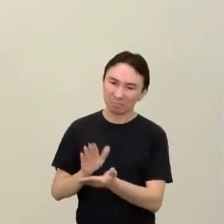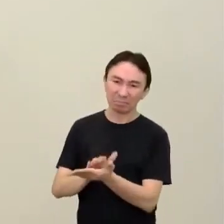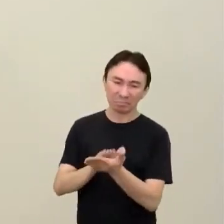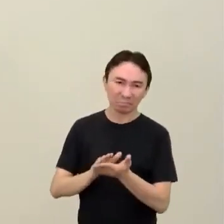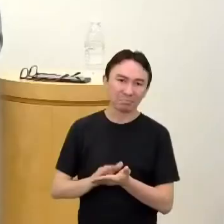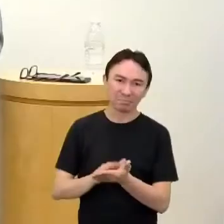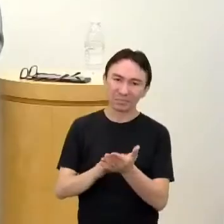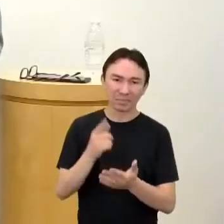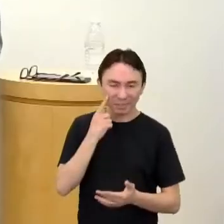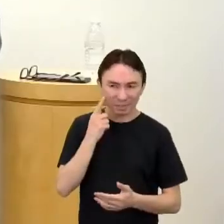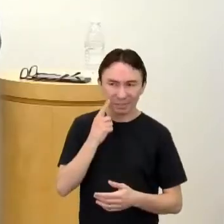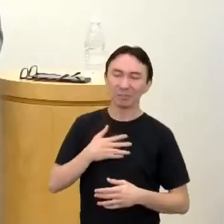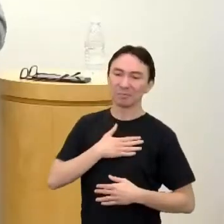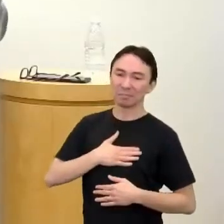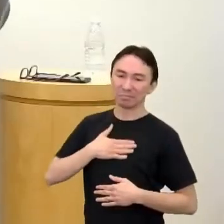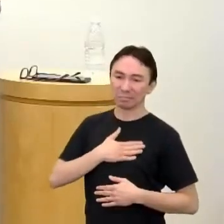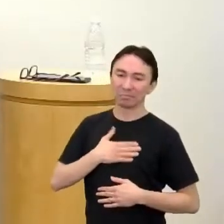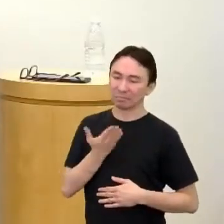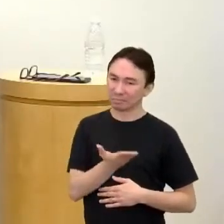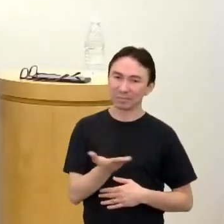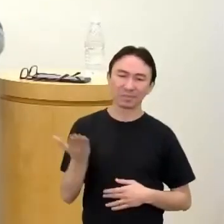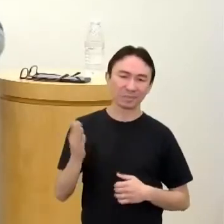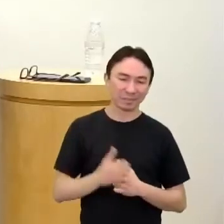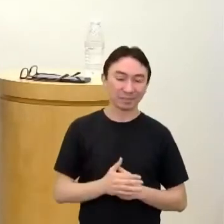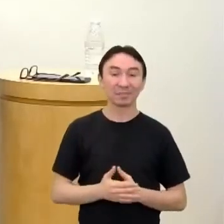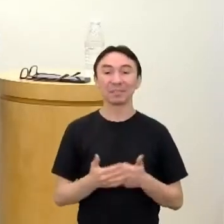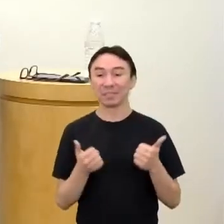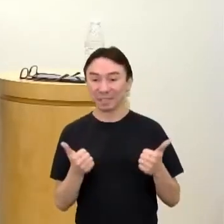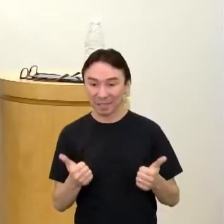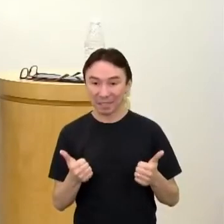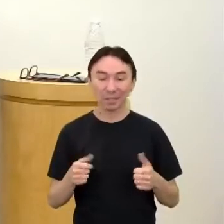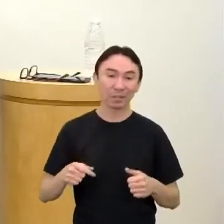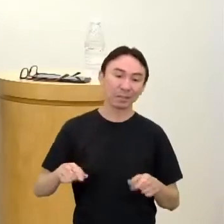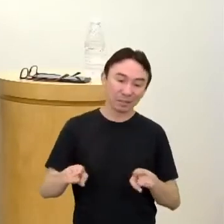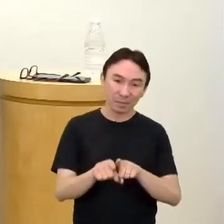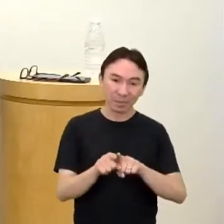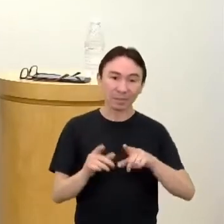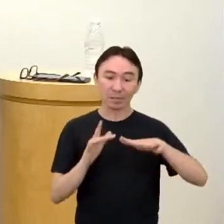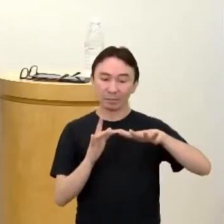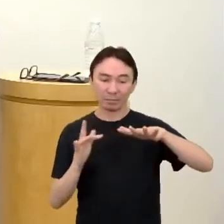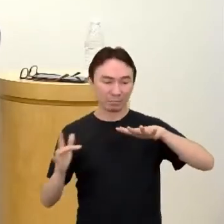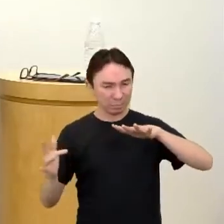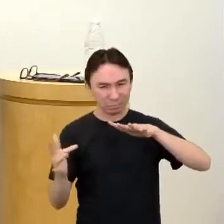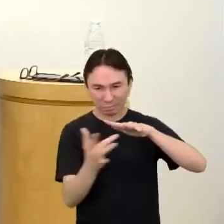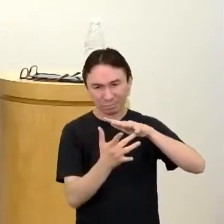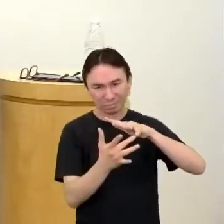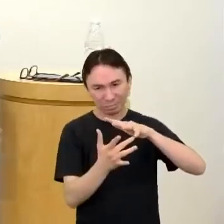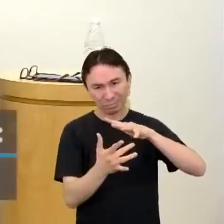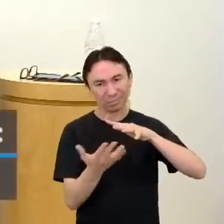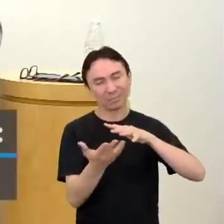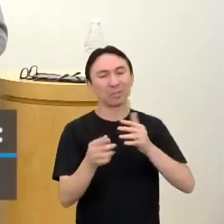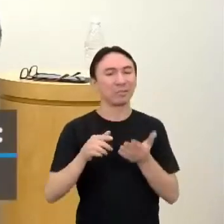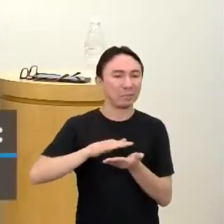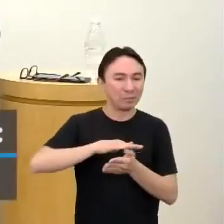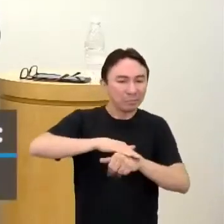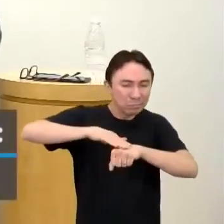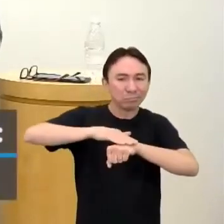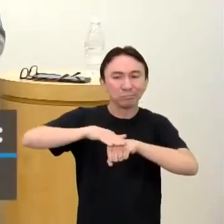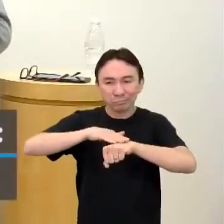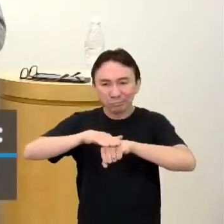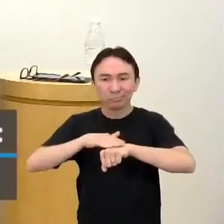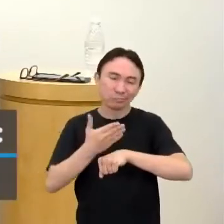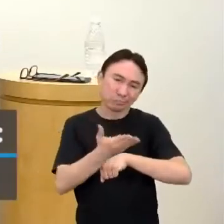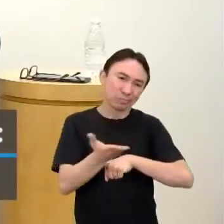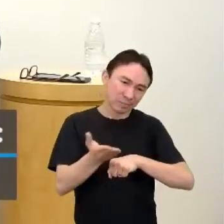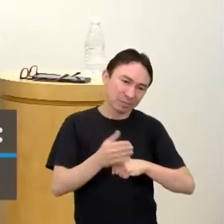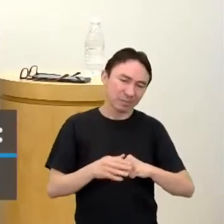dessas suas explicações. Bacana também, tá tudo bem? Gente, agora estamos nas redes sociais aí para conversar um pouquinho melhor com vocês, em